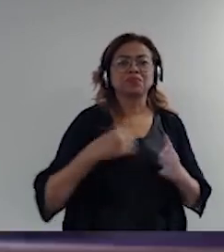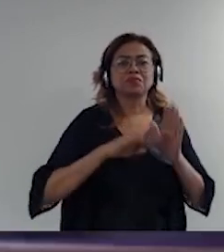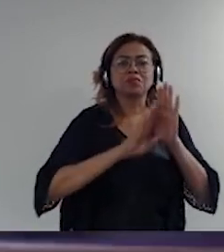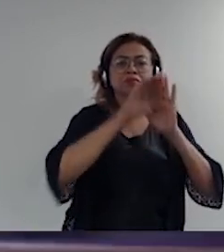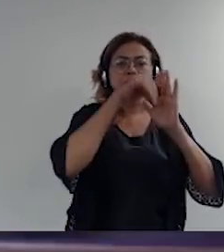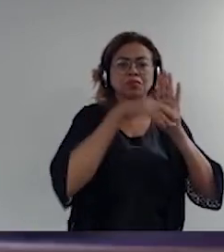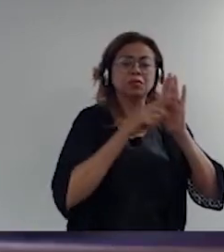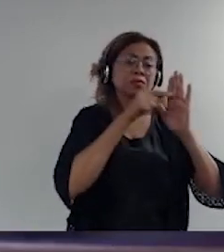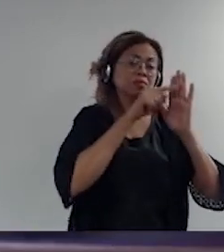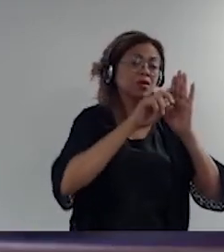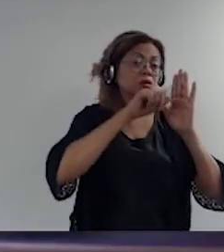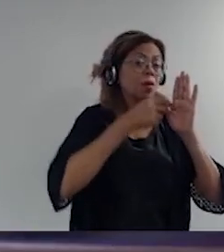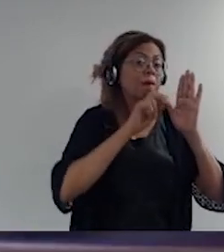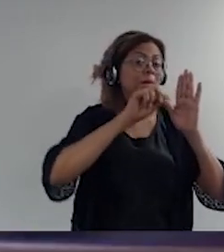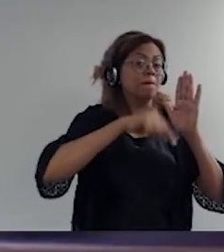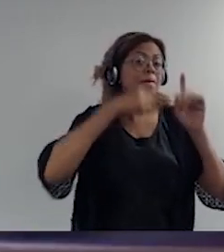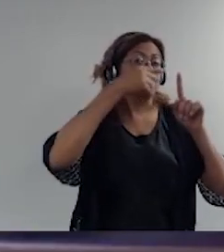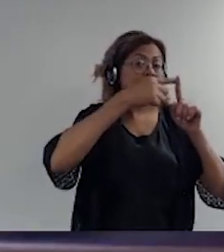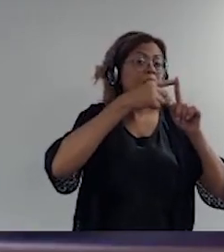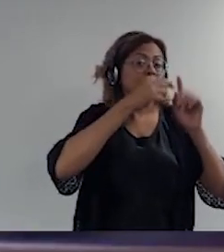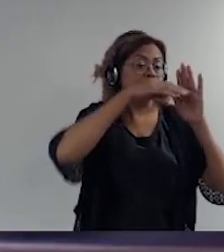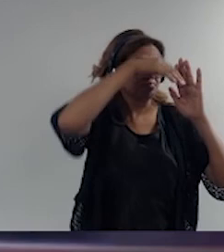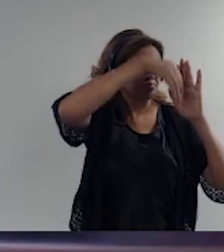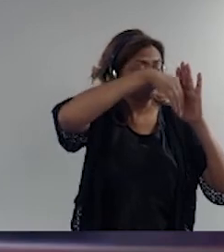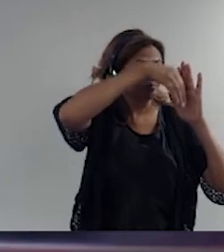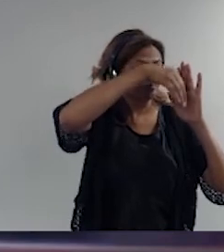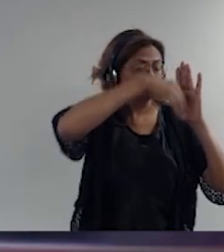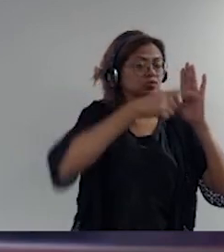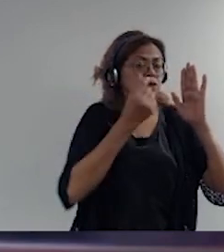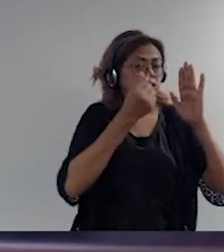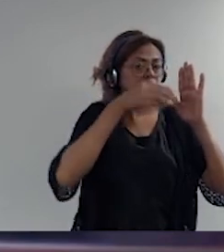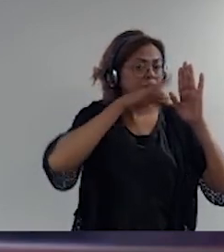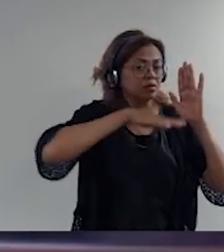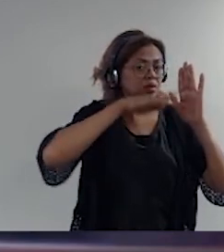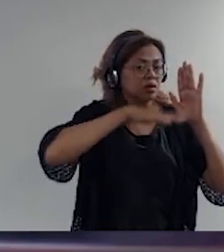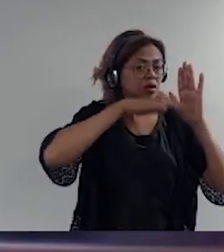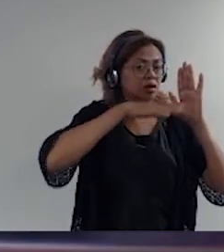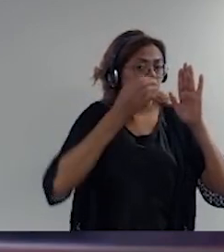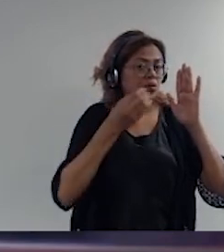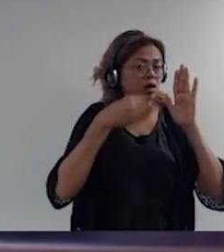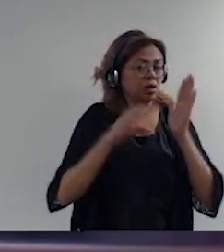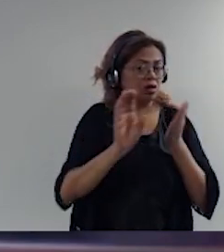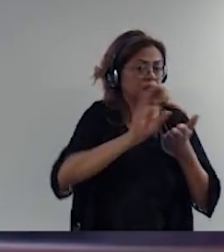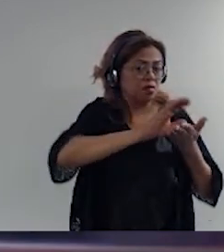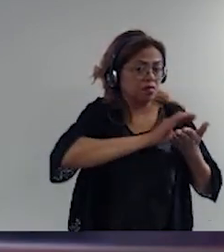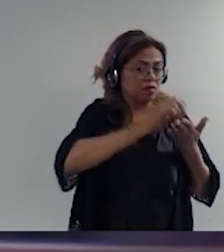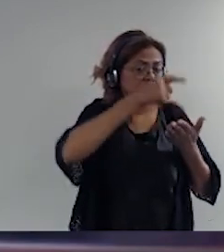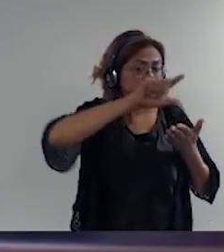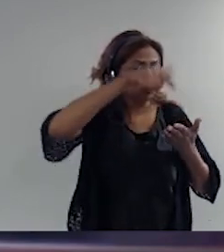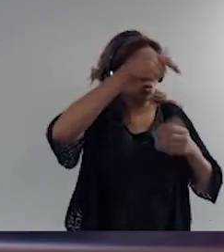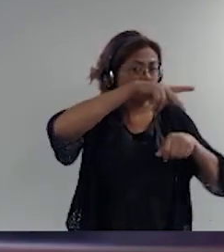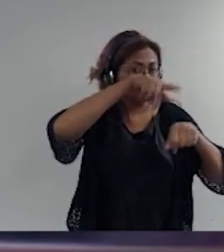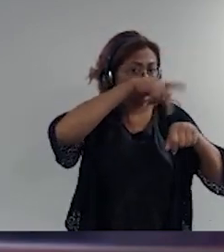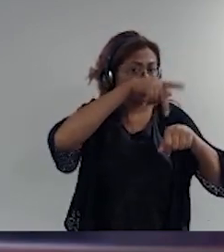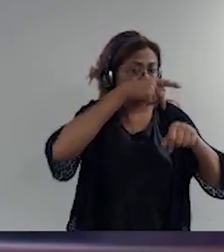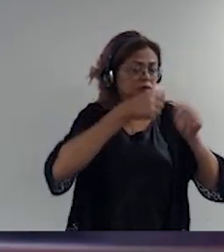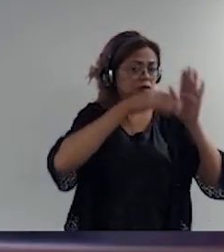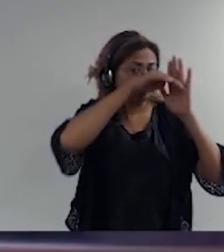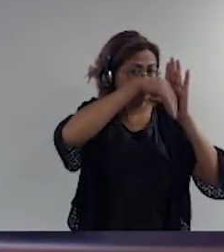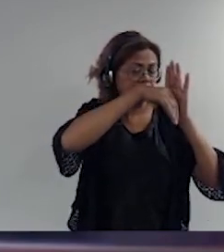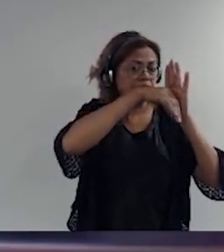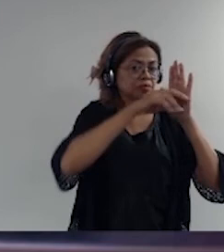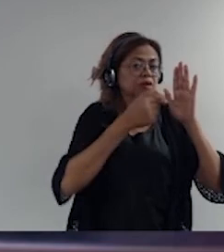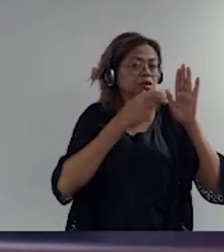câmbio, quanto mais baixo, mais barata fica a bolsa para o investidor estrangeiro. Então, a tendência, e ainda mais se a